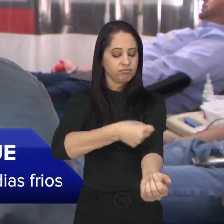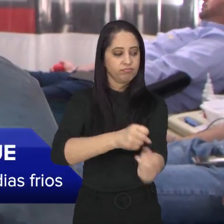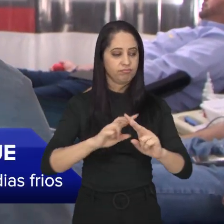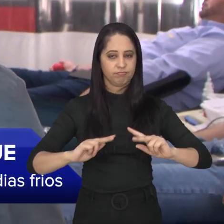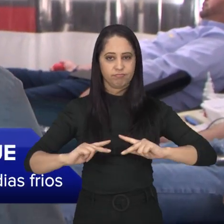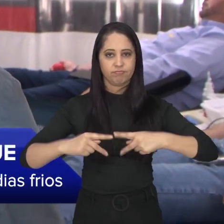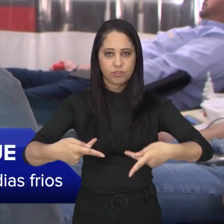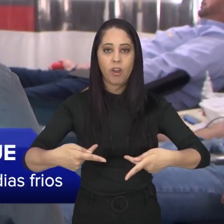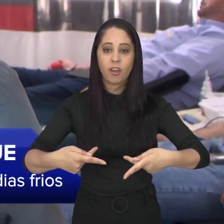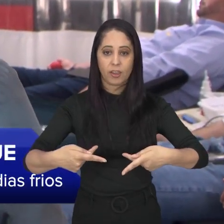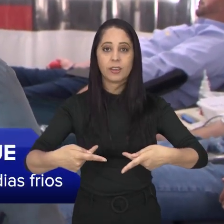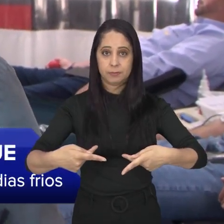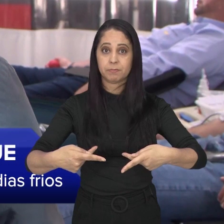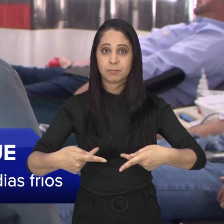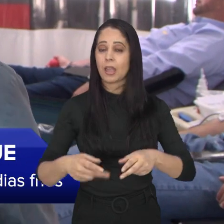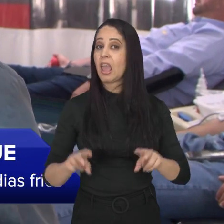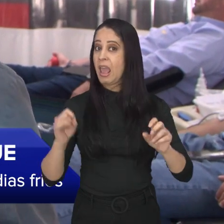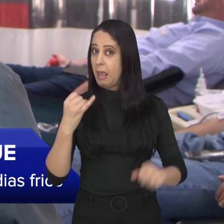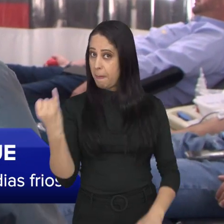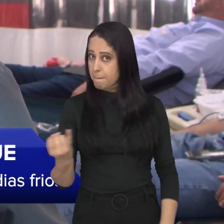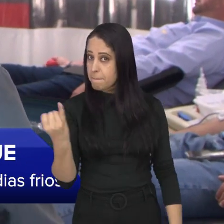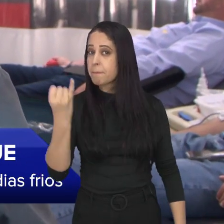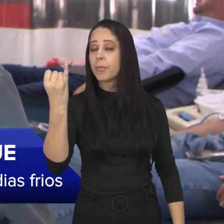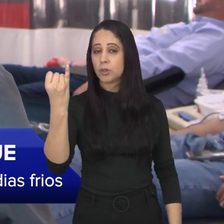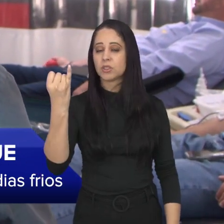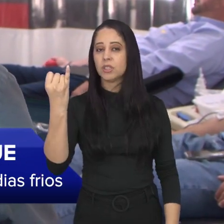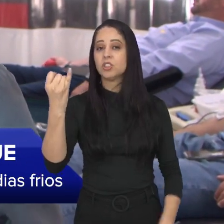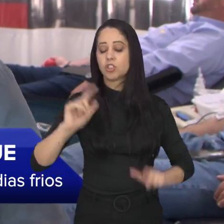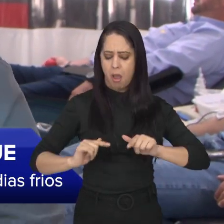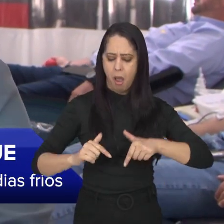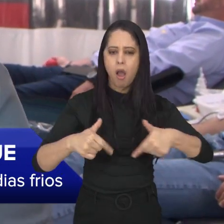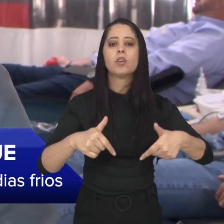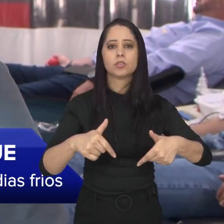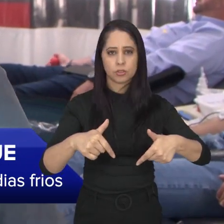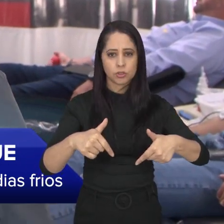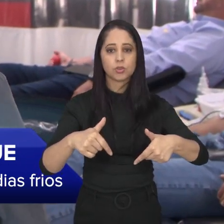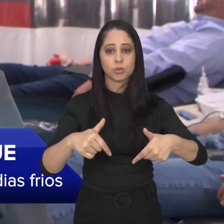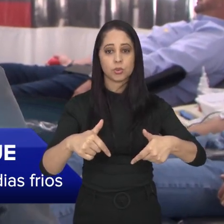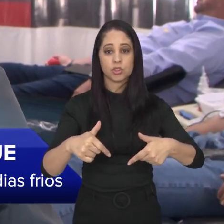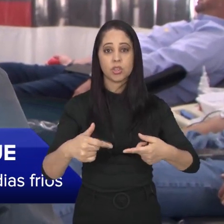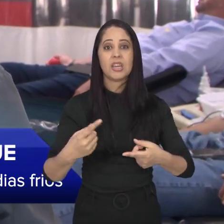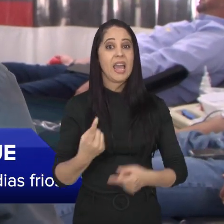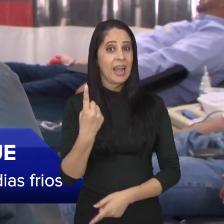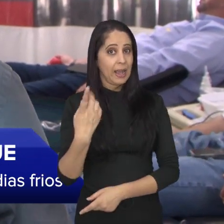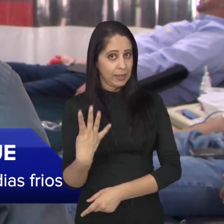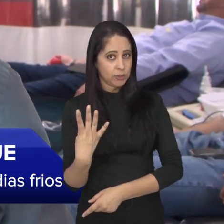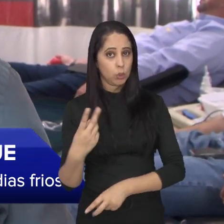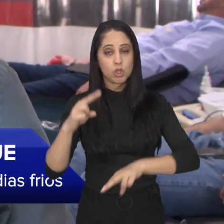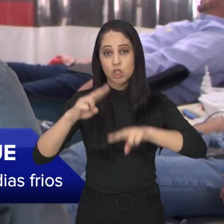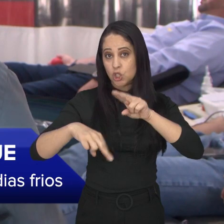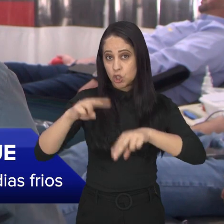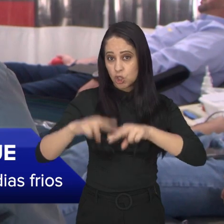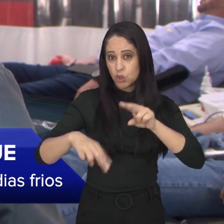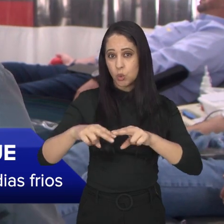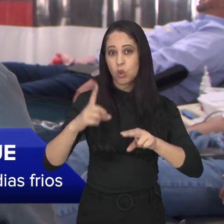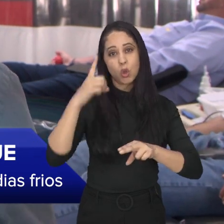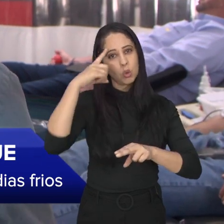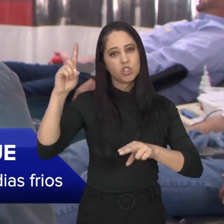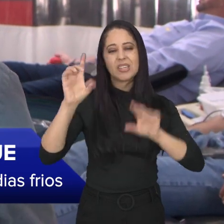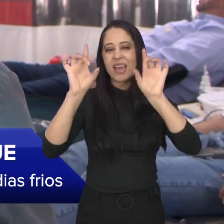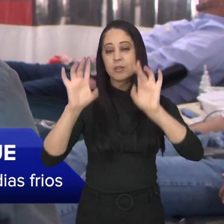campanha Junho Vermelho, para incentivar as doações nos dias mais frios. E para reforçar a importância desse ato tão nobre, o